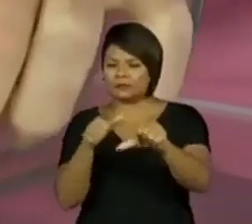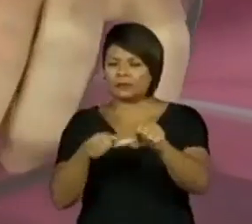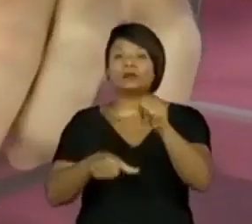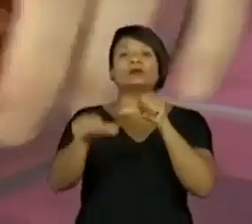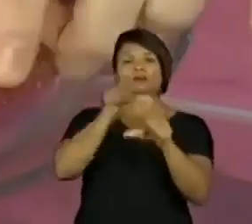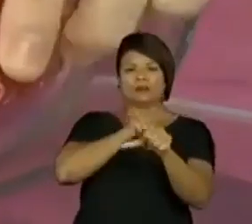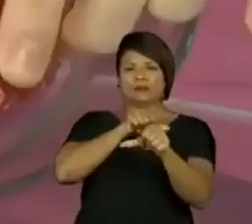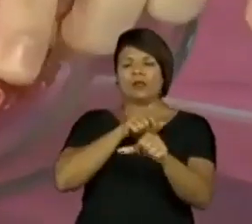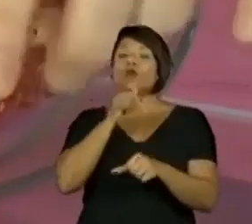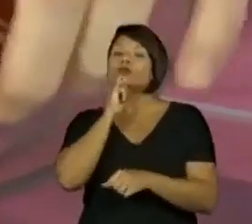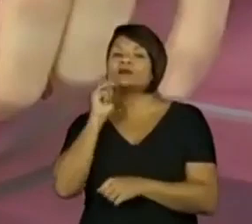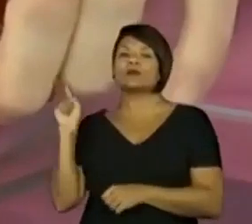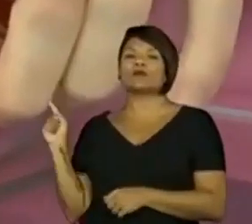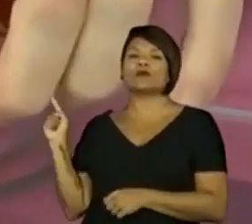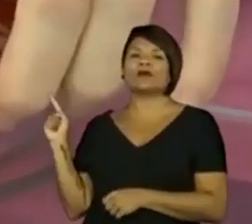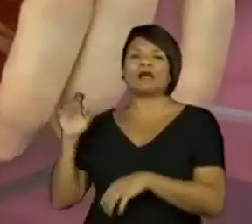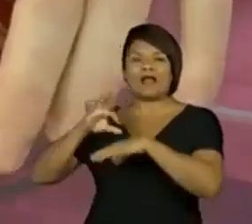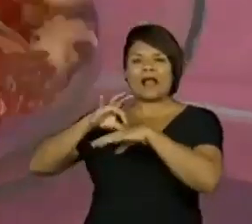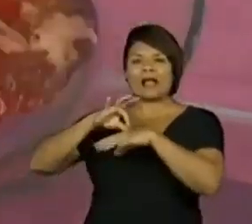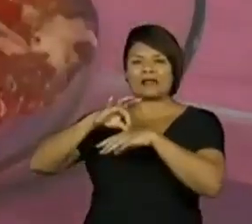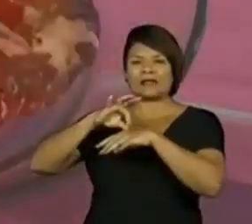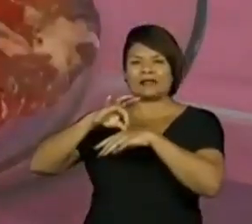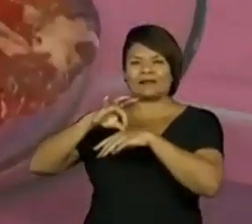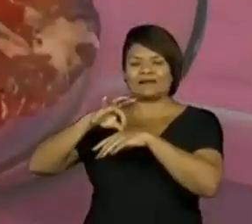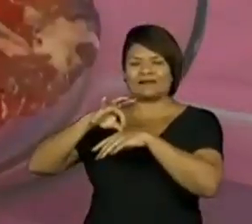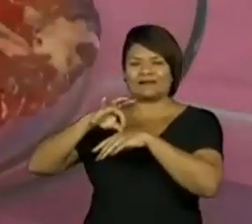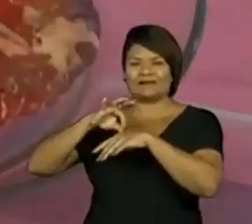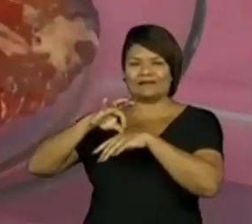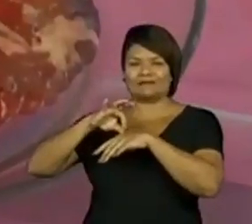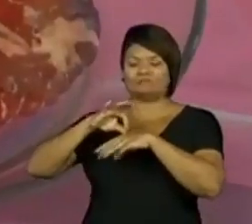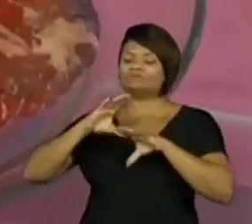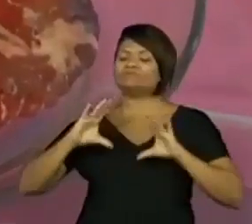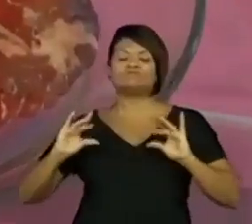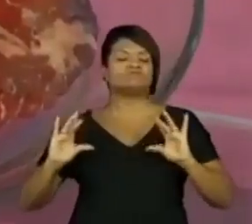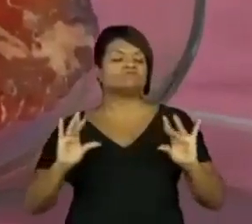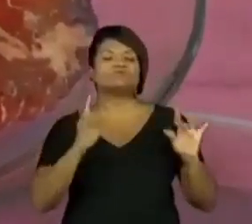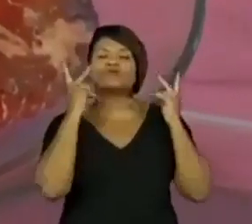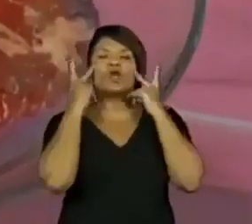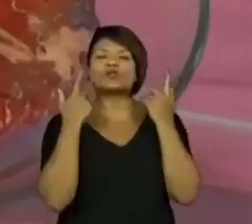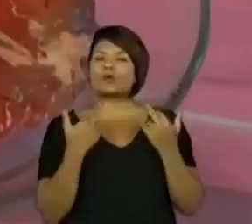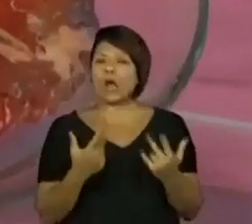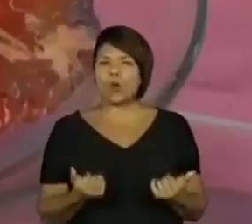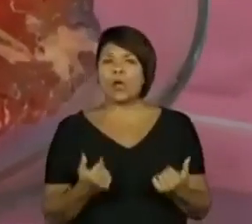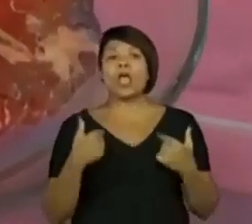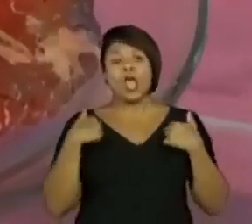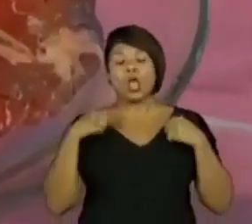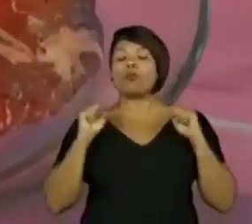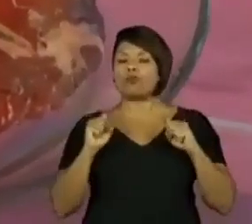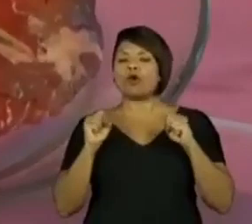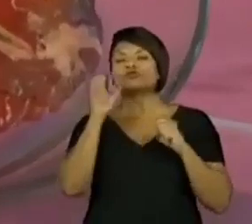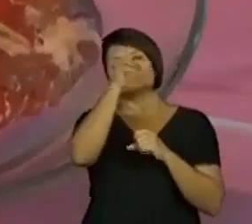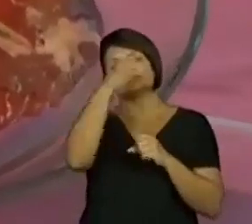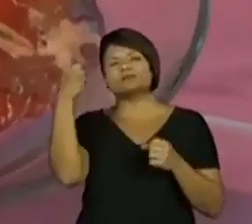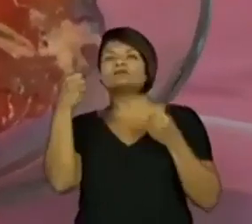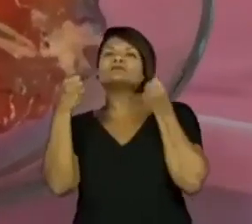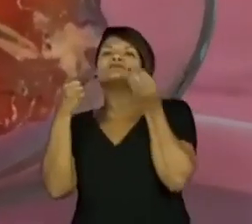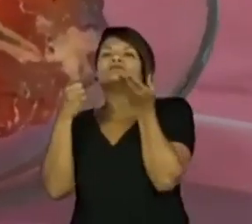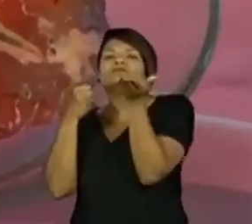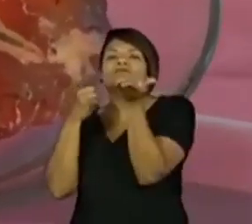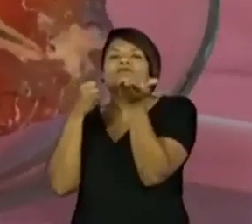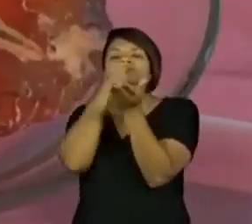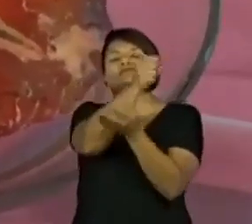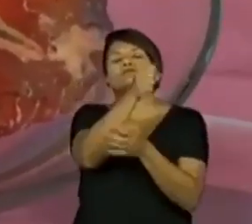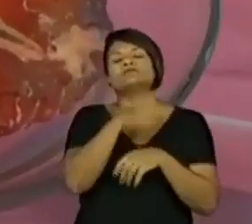está descongelada, eu posso congelar a carne, ela adquire outra